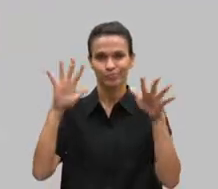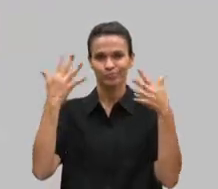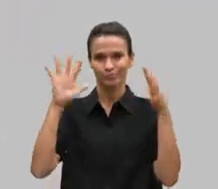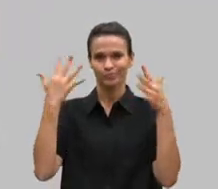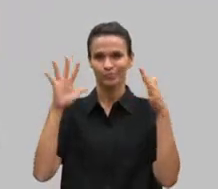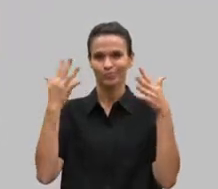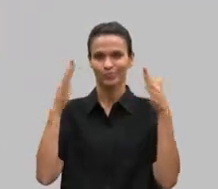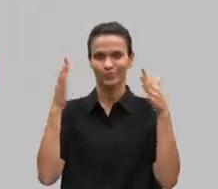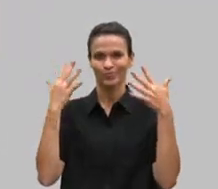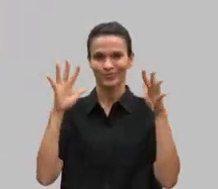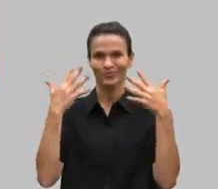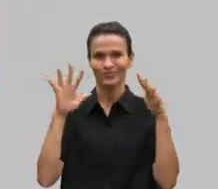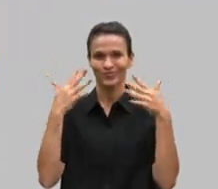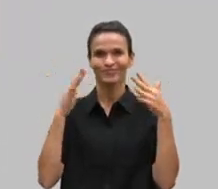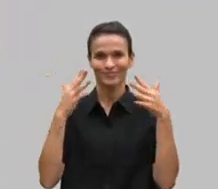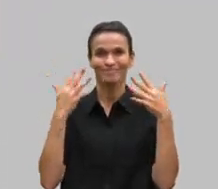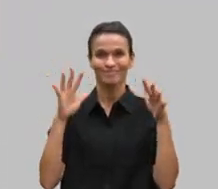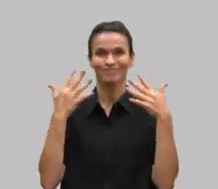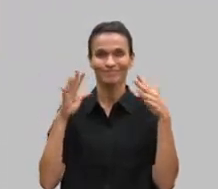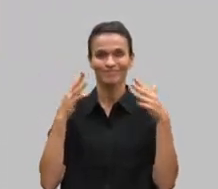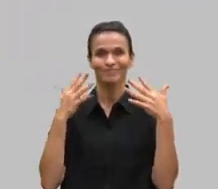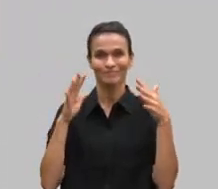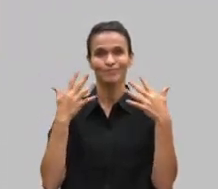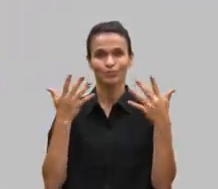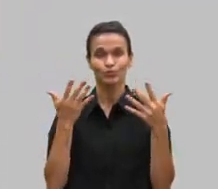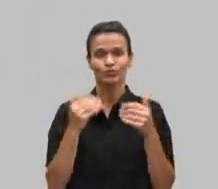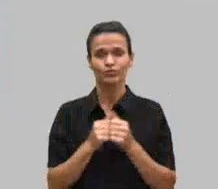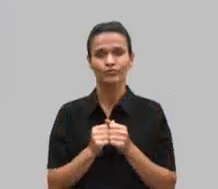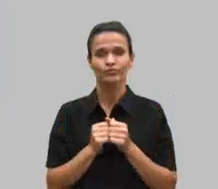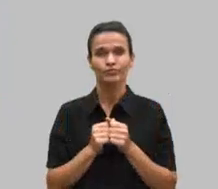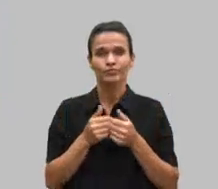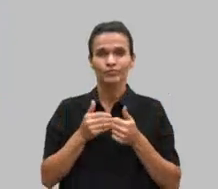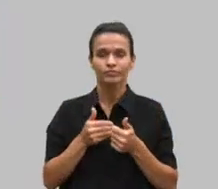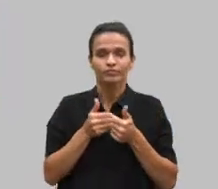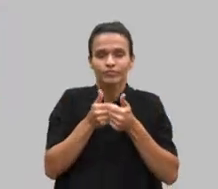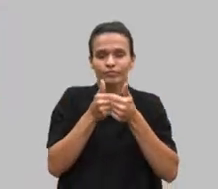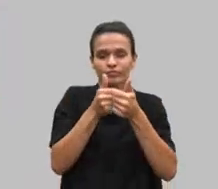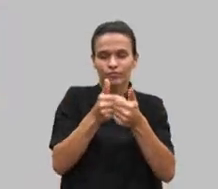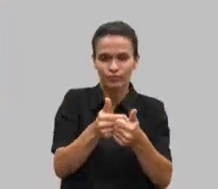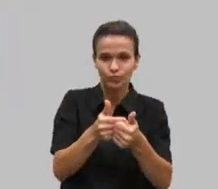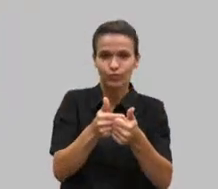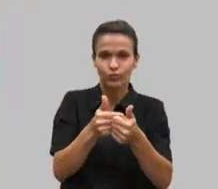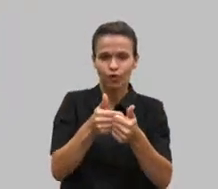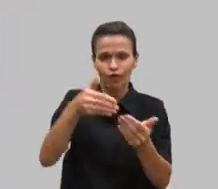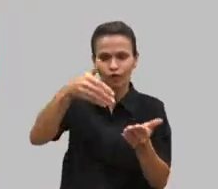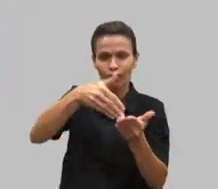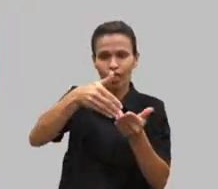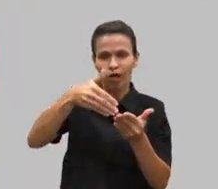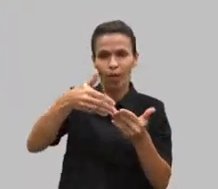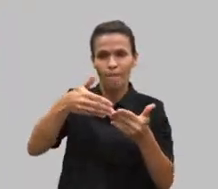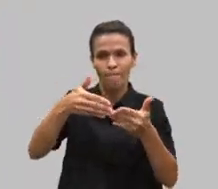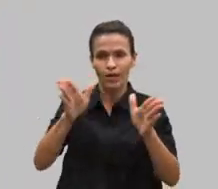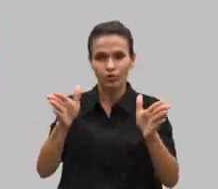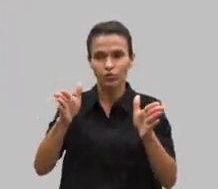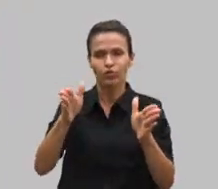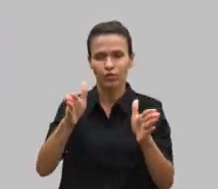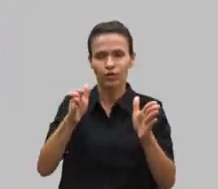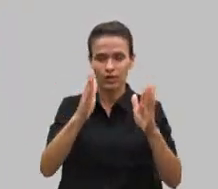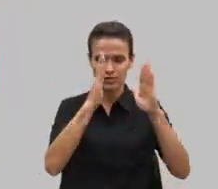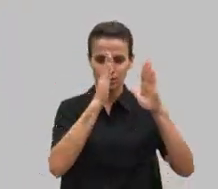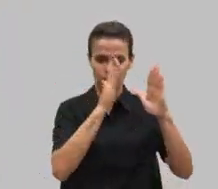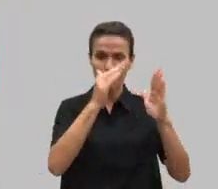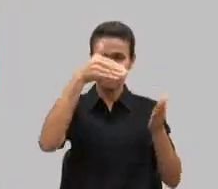a gente está acompanhando então aí a abertura final da abertura dessa etapa final